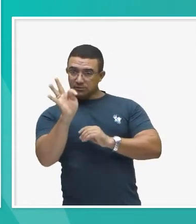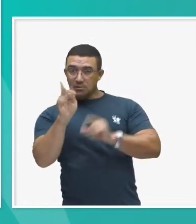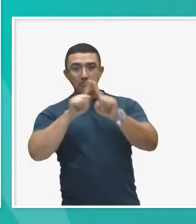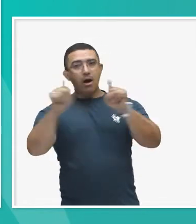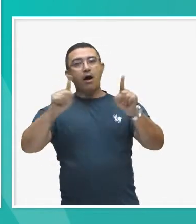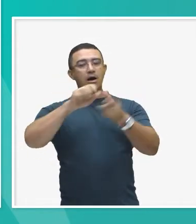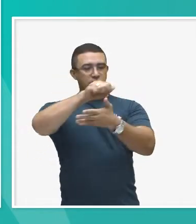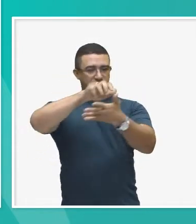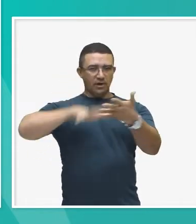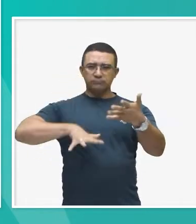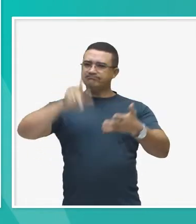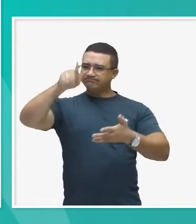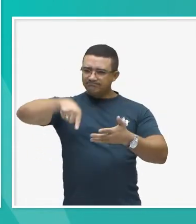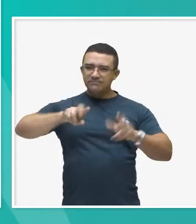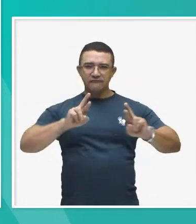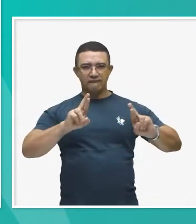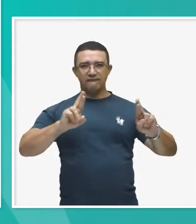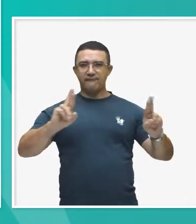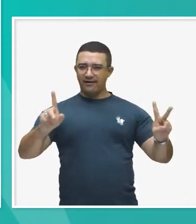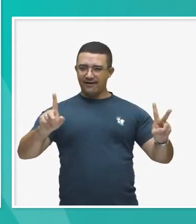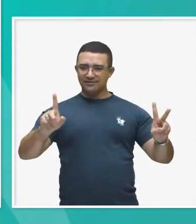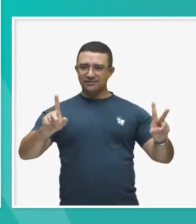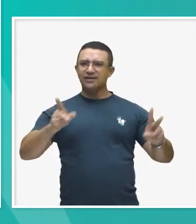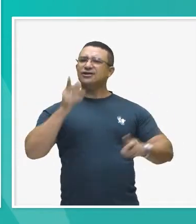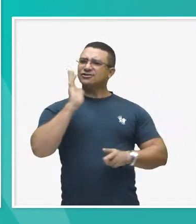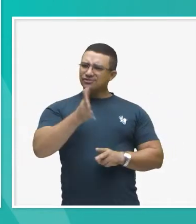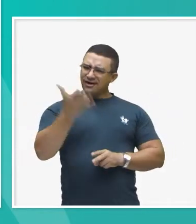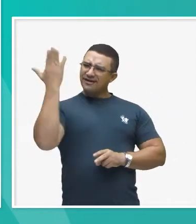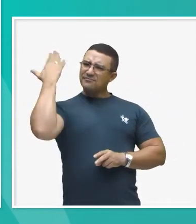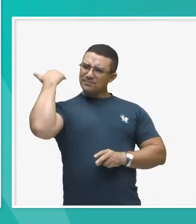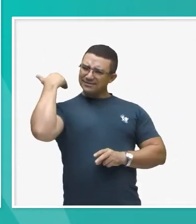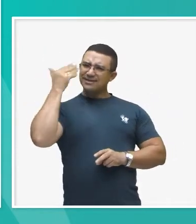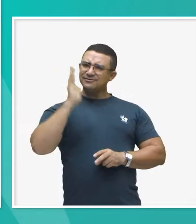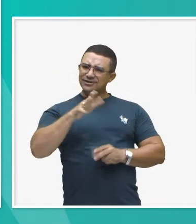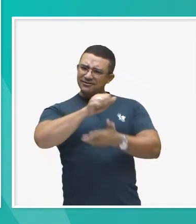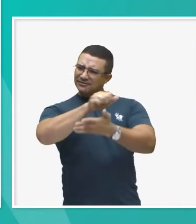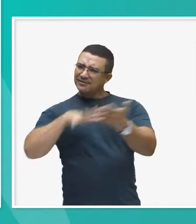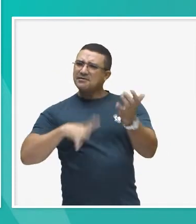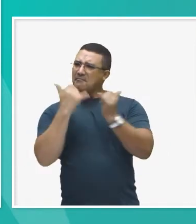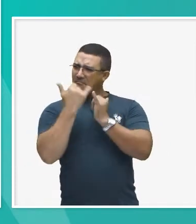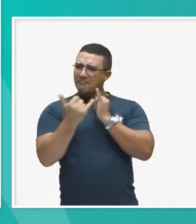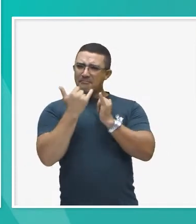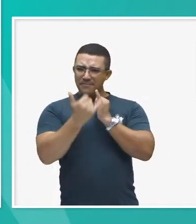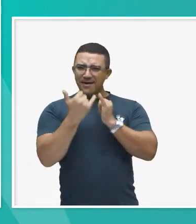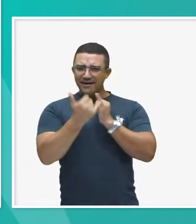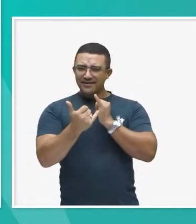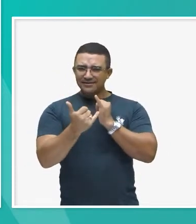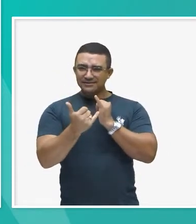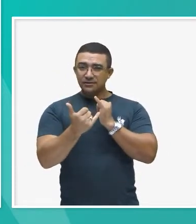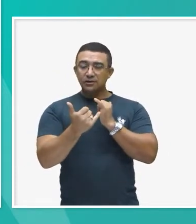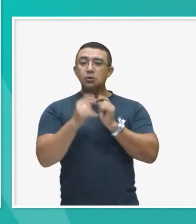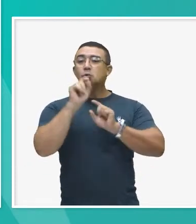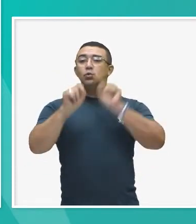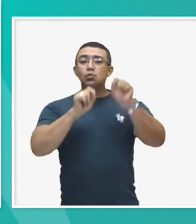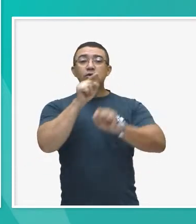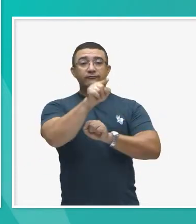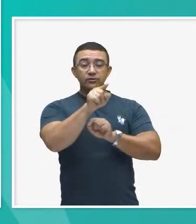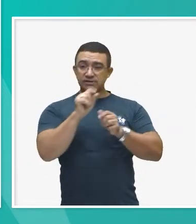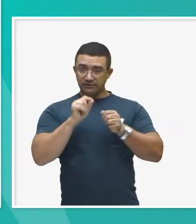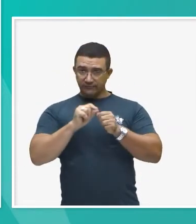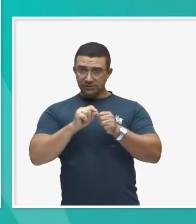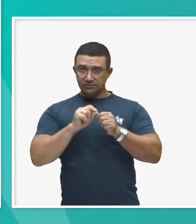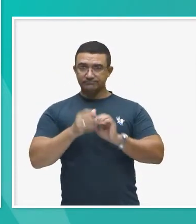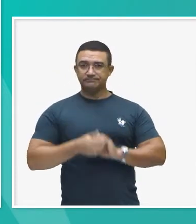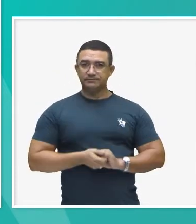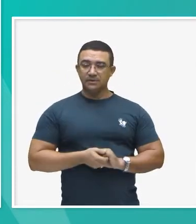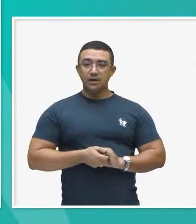pouco diferente, né? Nós já fizemos elas anteriormente, atividades parecidas anteriormente, tá? O que vocês vão fazer? Vai